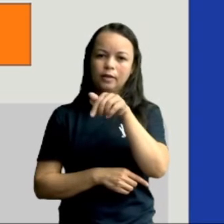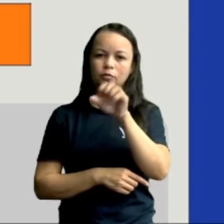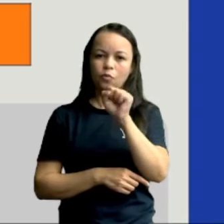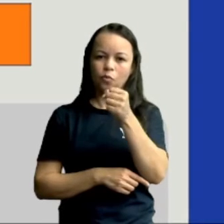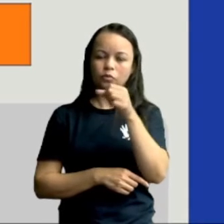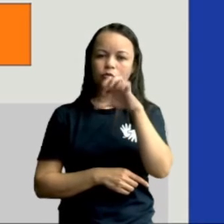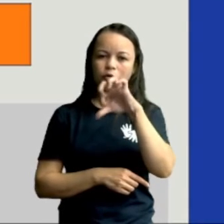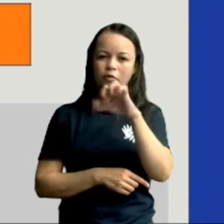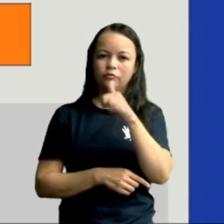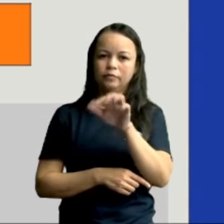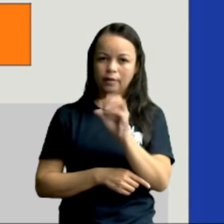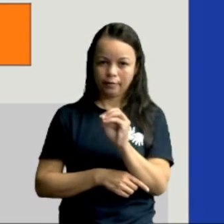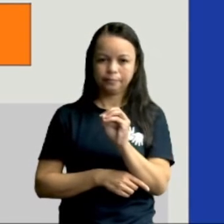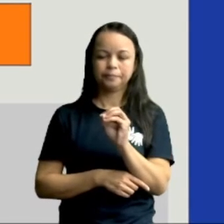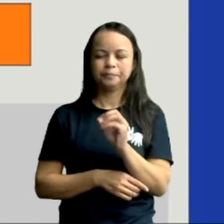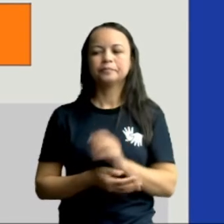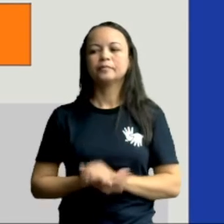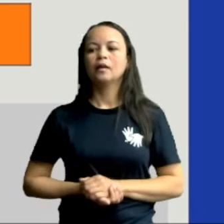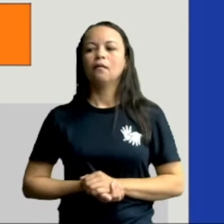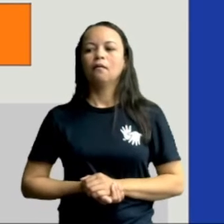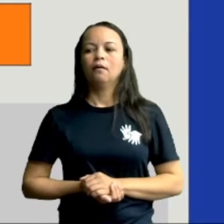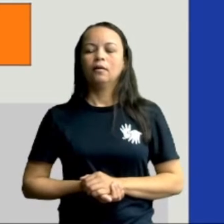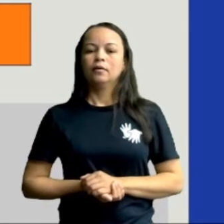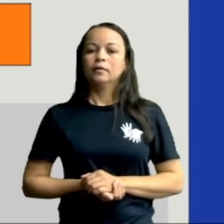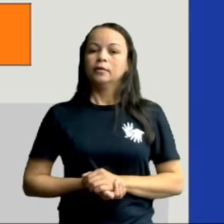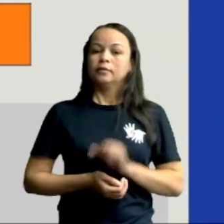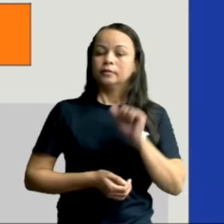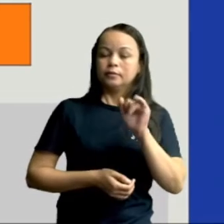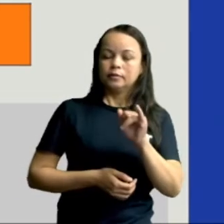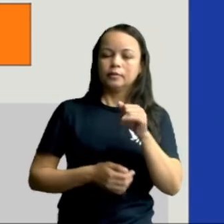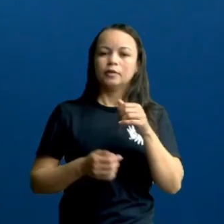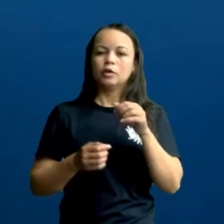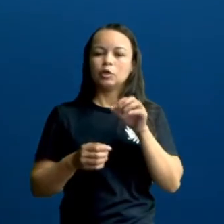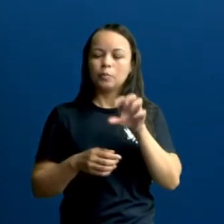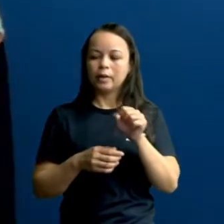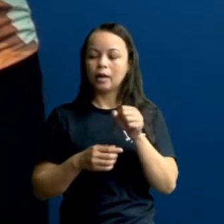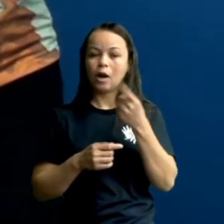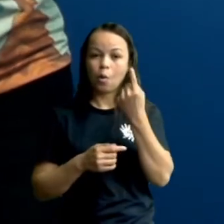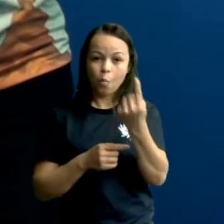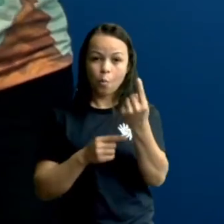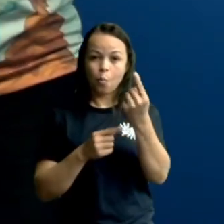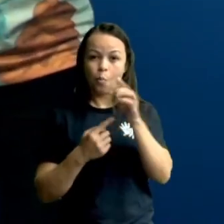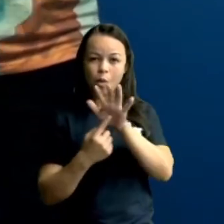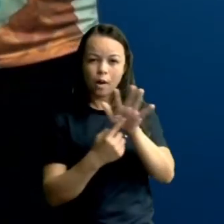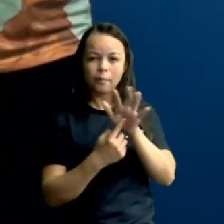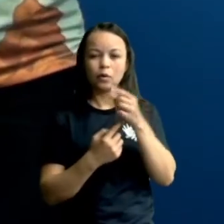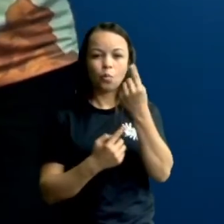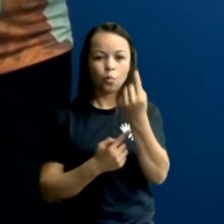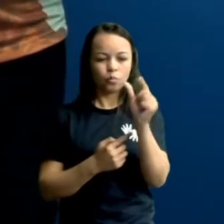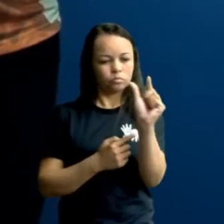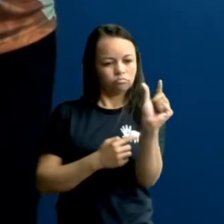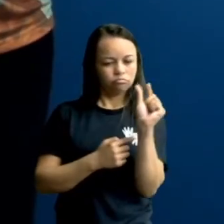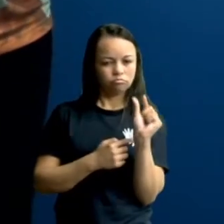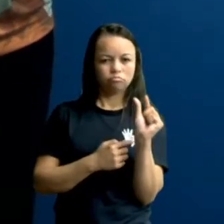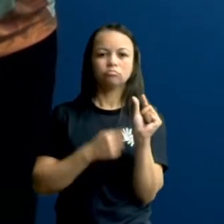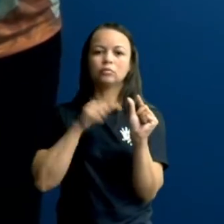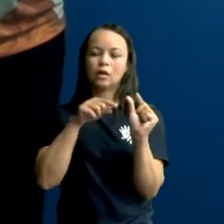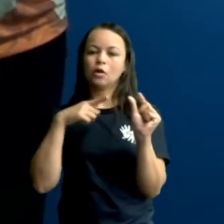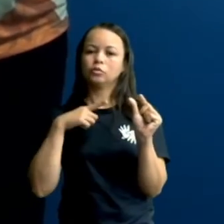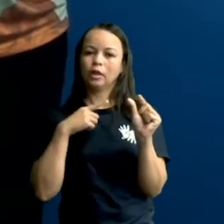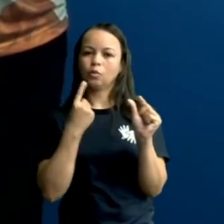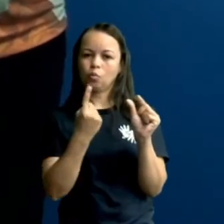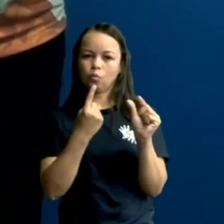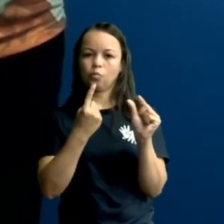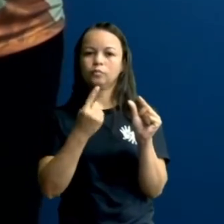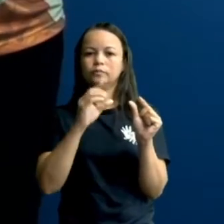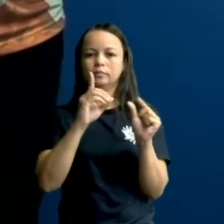7, 8, 9, 10. Então, se eu pegar uma representação só, um quadradinho só, eu tenho